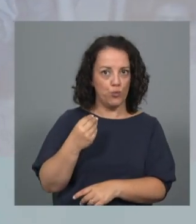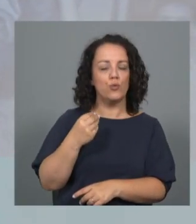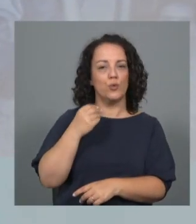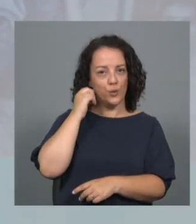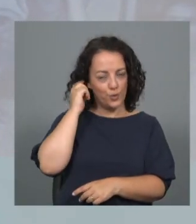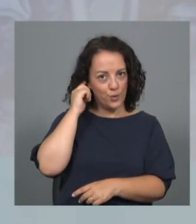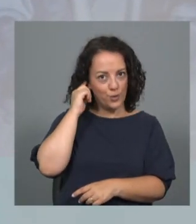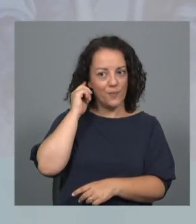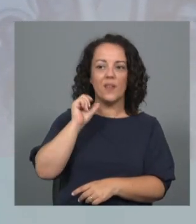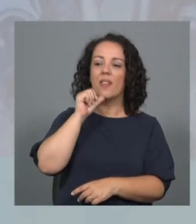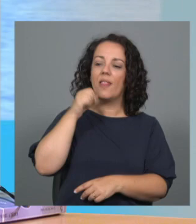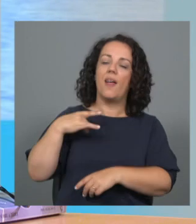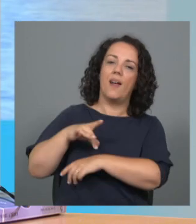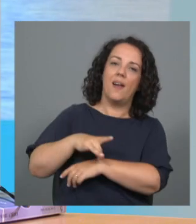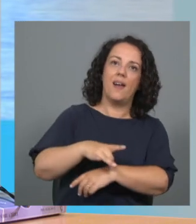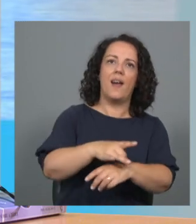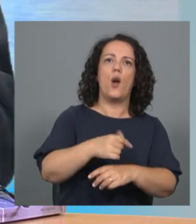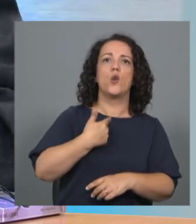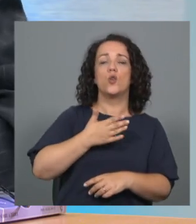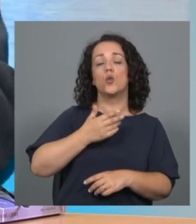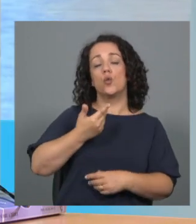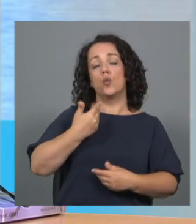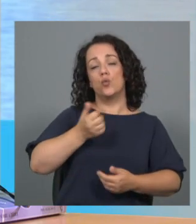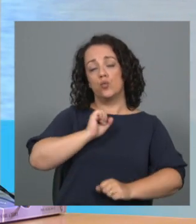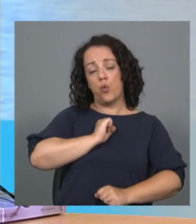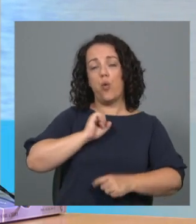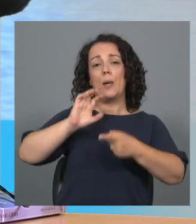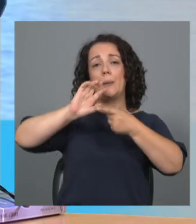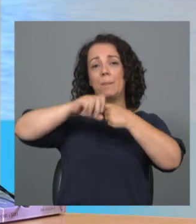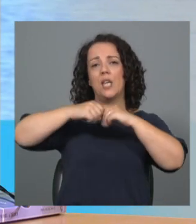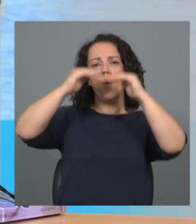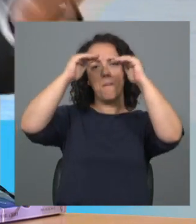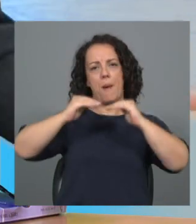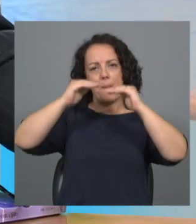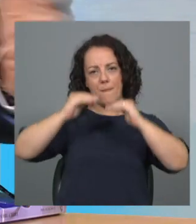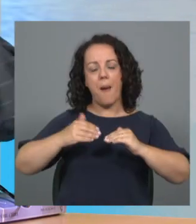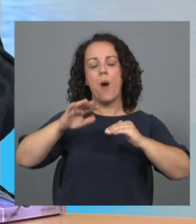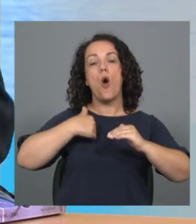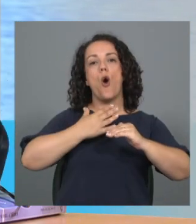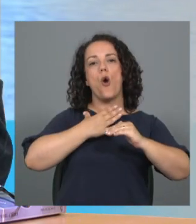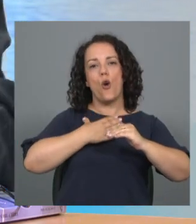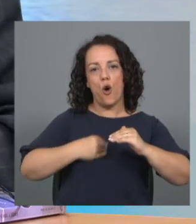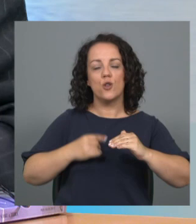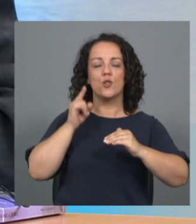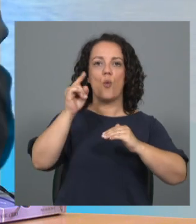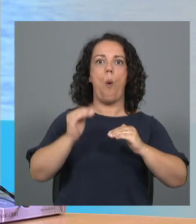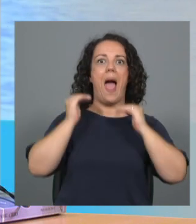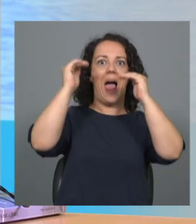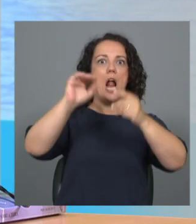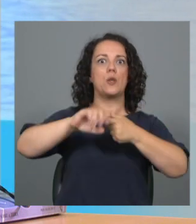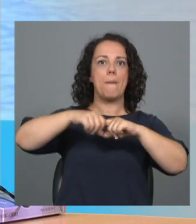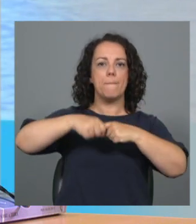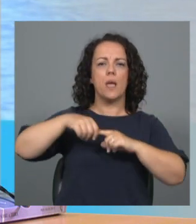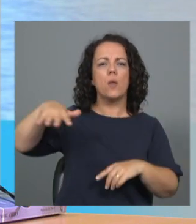também daquelas zonas, eu sou do Baixo Minho, mas gosto de ir ao alto para respirar e ver horizontes mais largos. Mas há ali uma série de